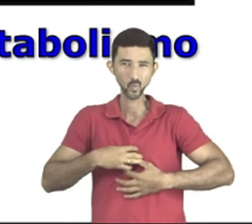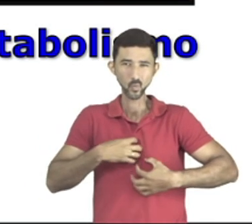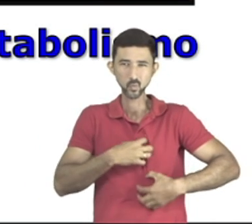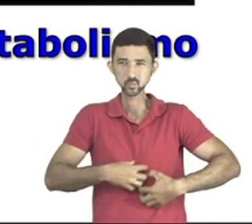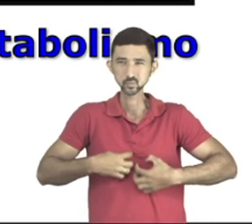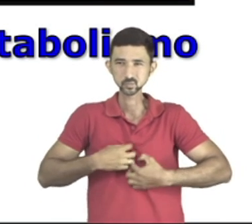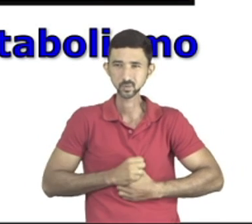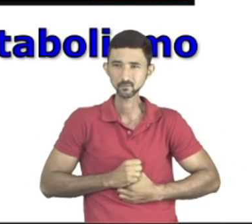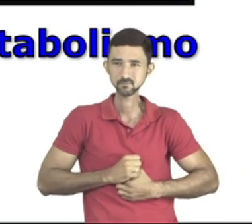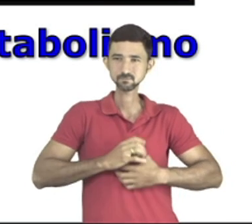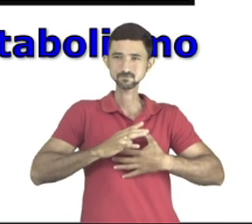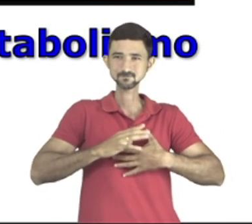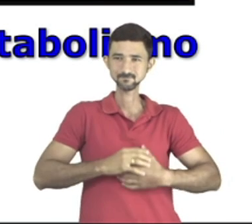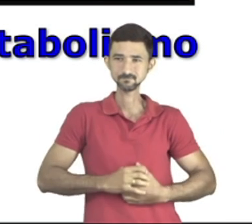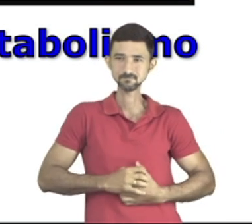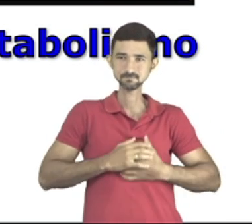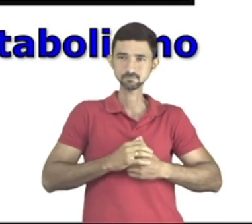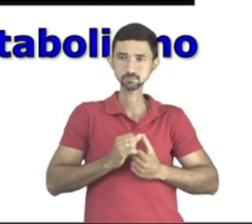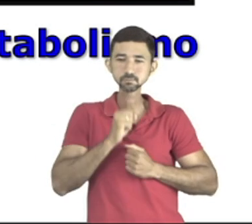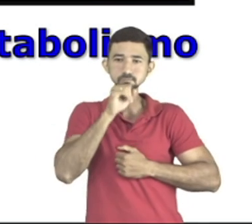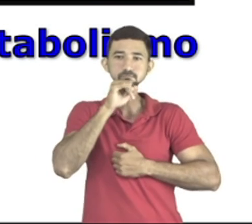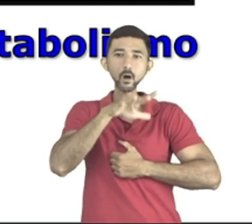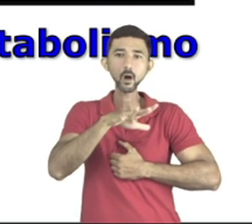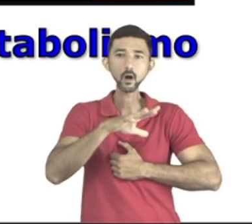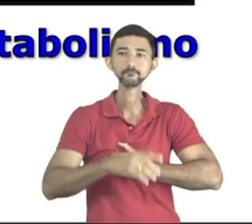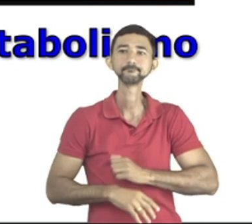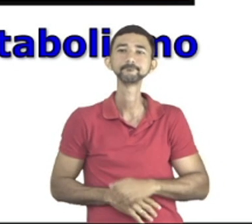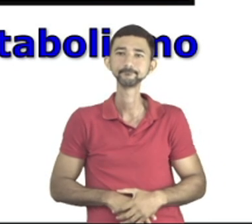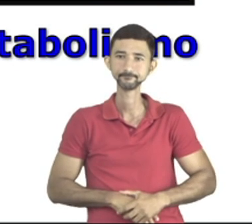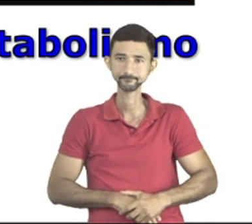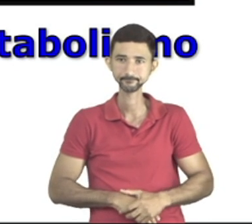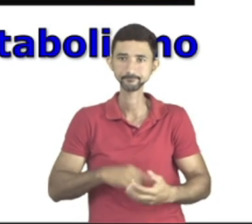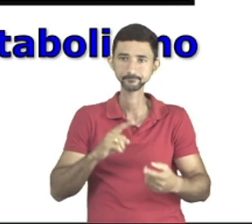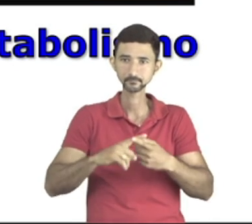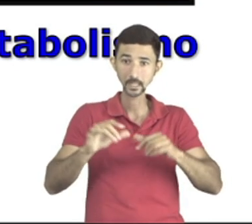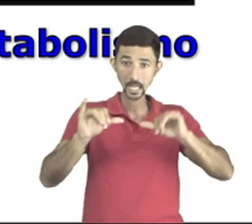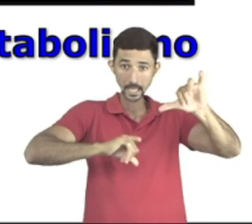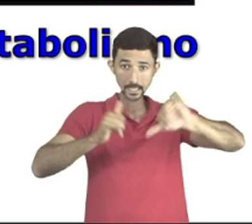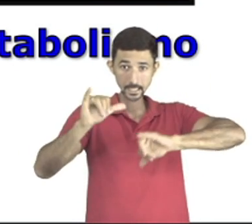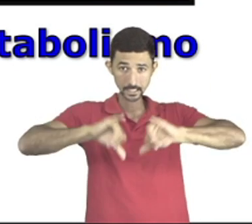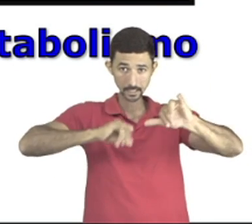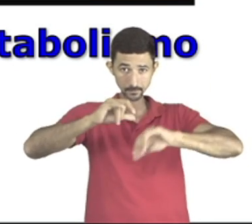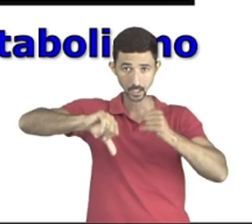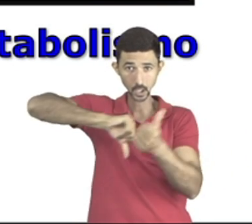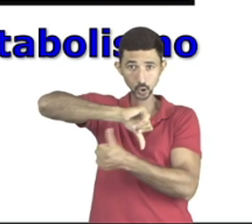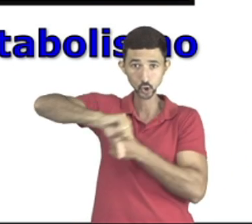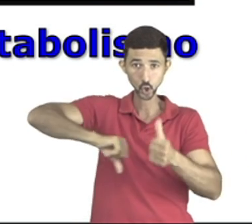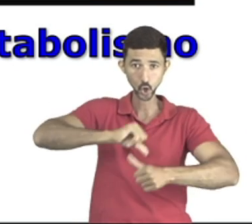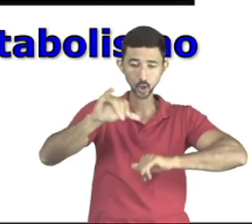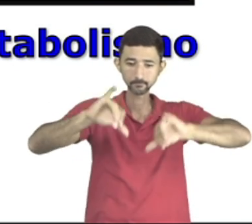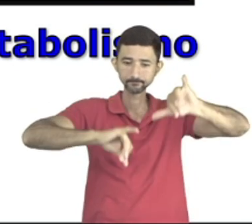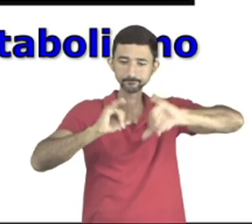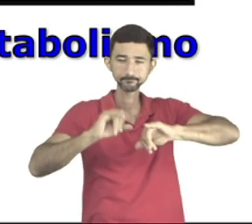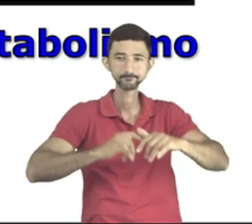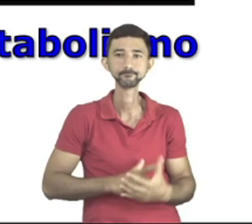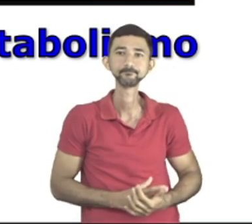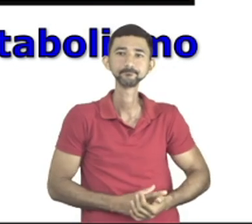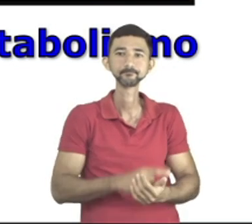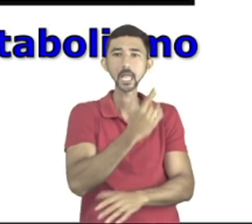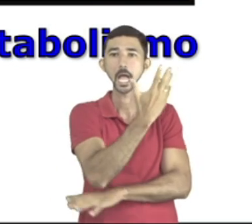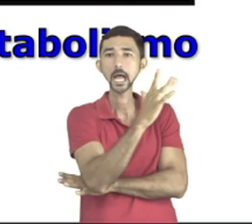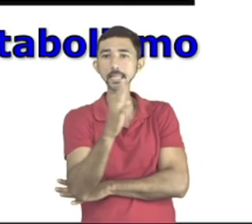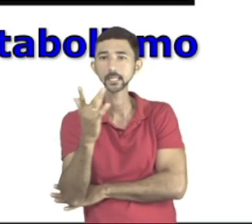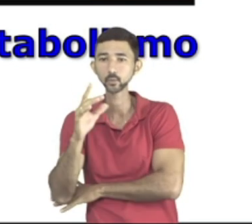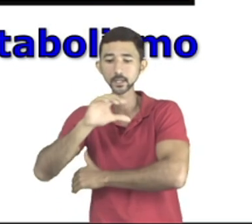nosso estômago, vai produzir o gás, não volta. Então isso aqui é reação química, ocorreu transformação. A natureza